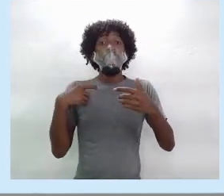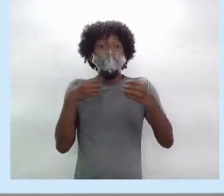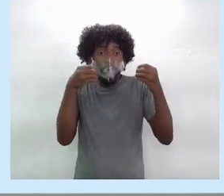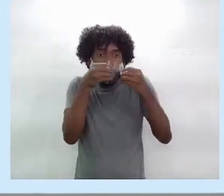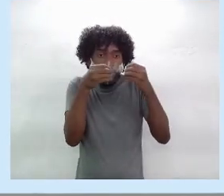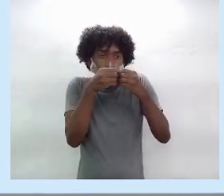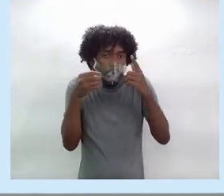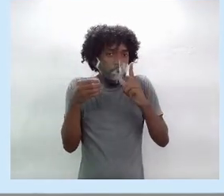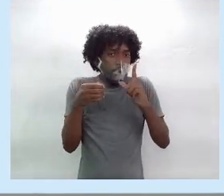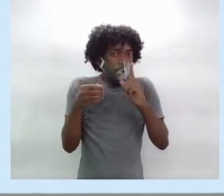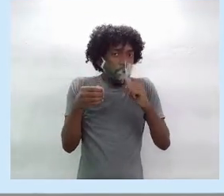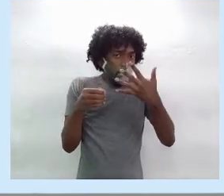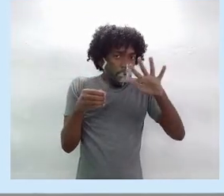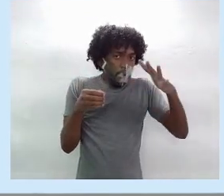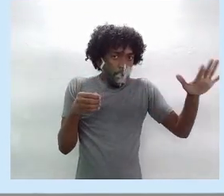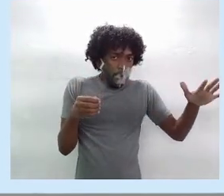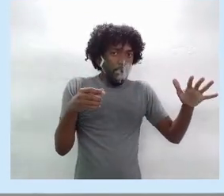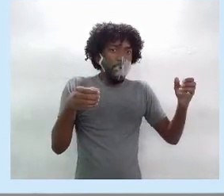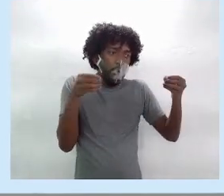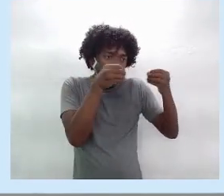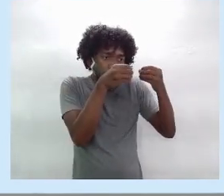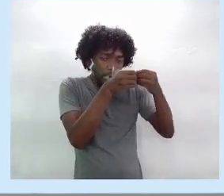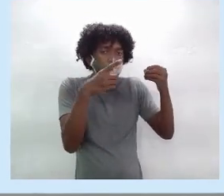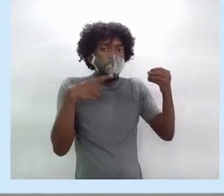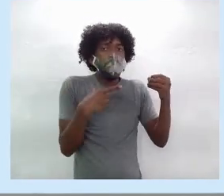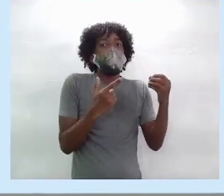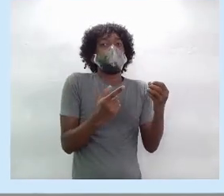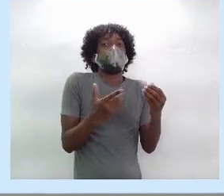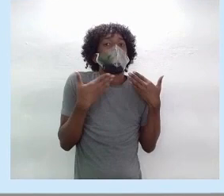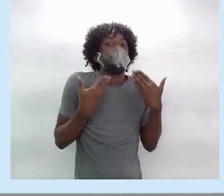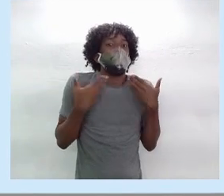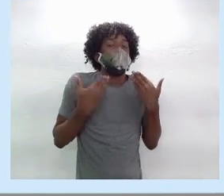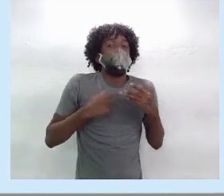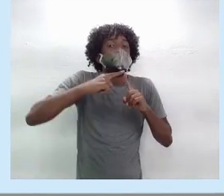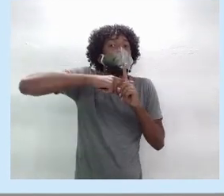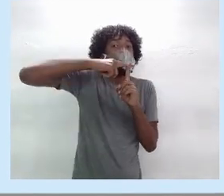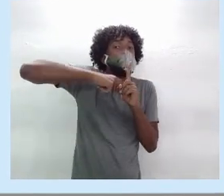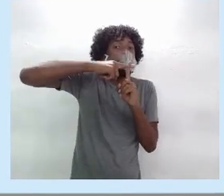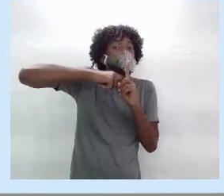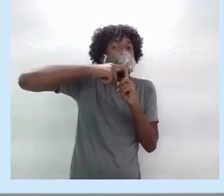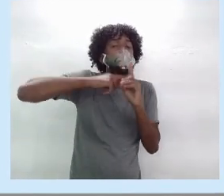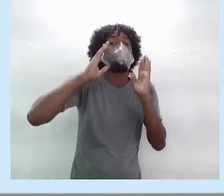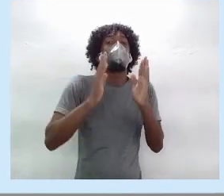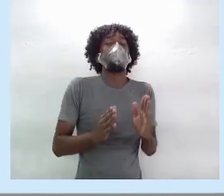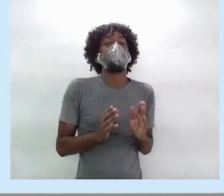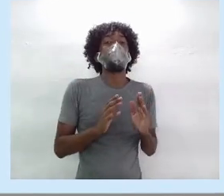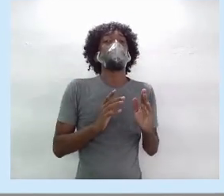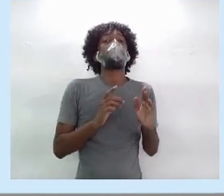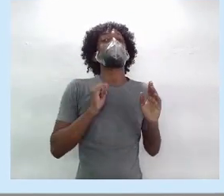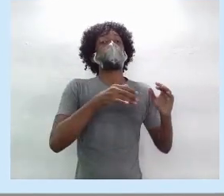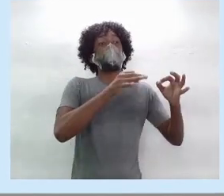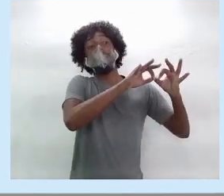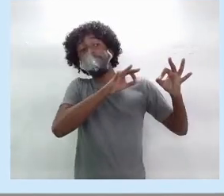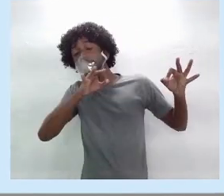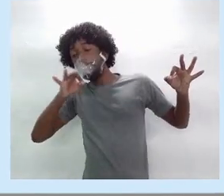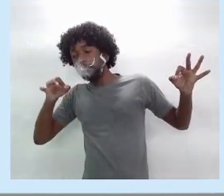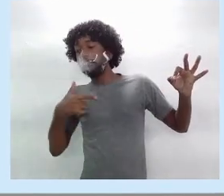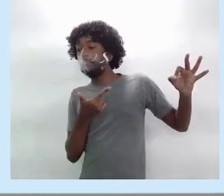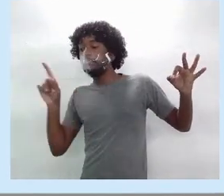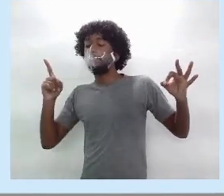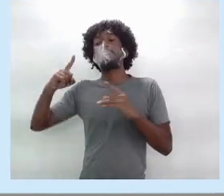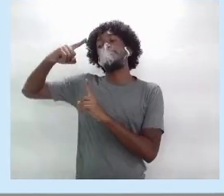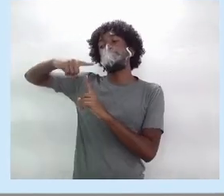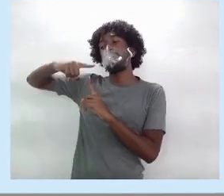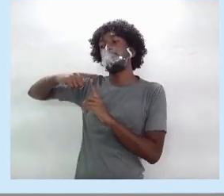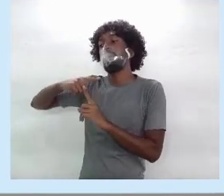você tem aí um certo tipo de temperatura. Se você está mais distante do mar, você vai ter outro tipo